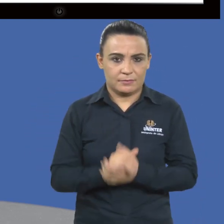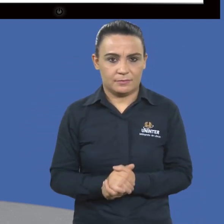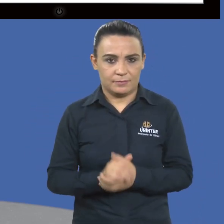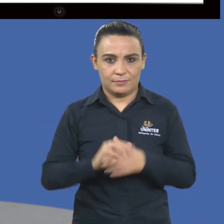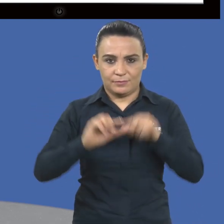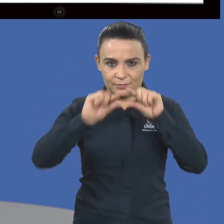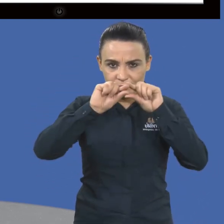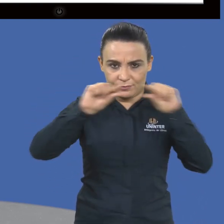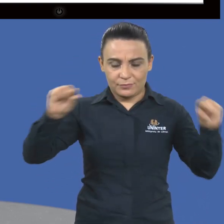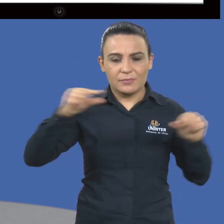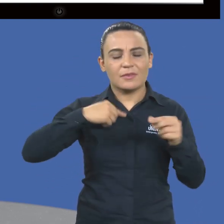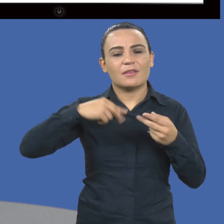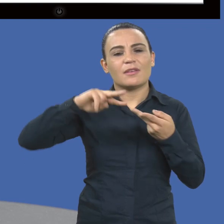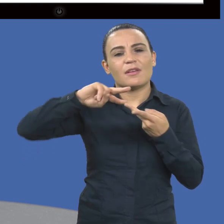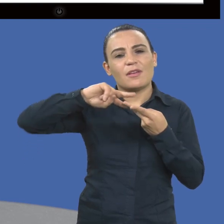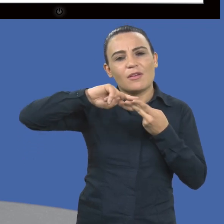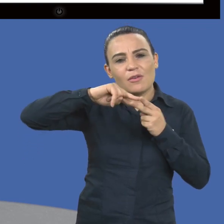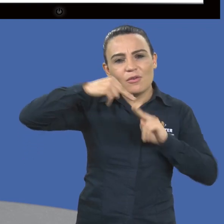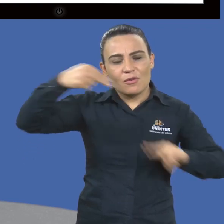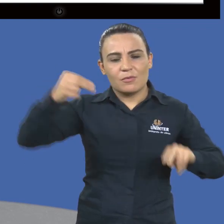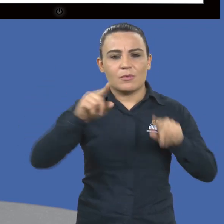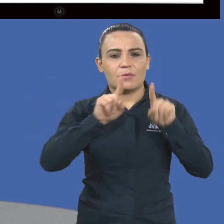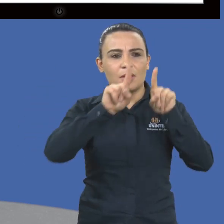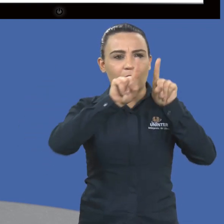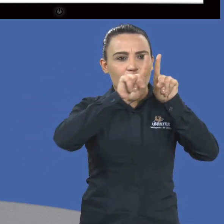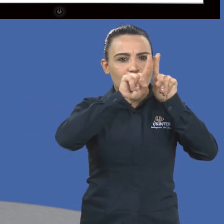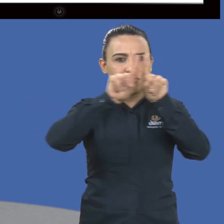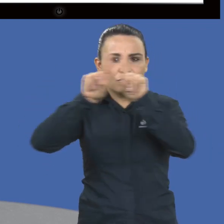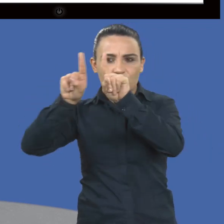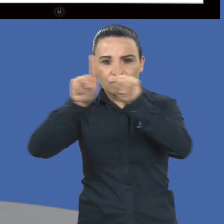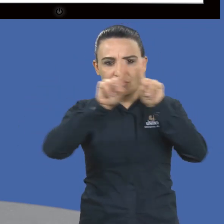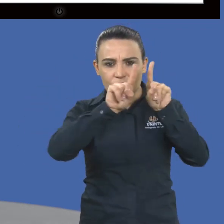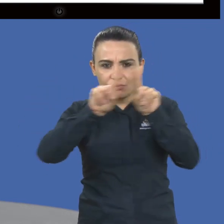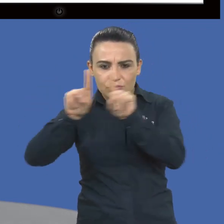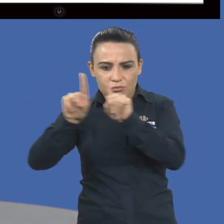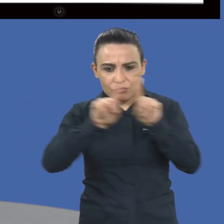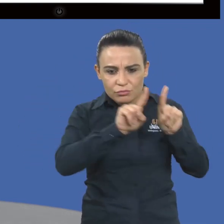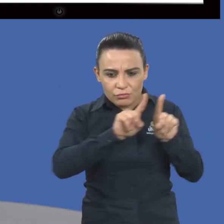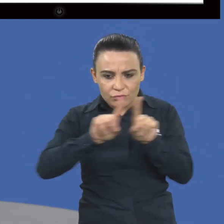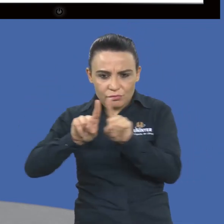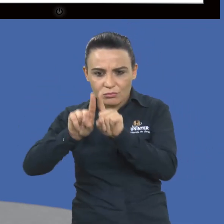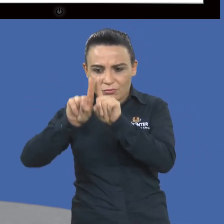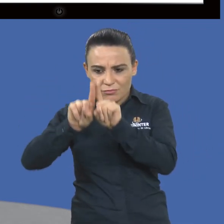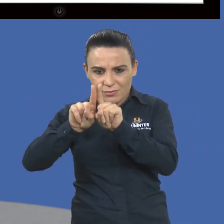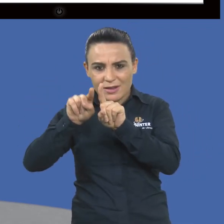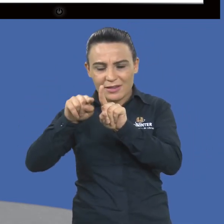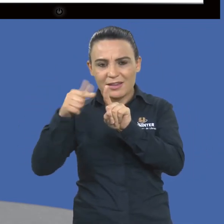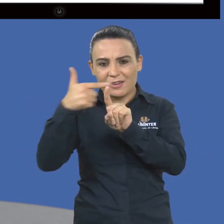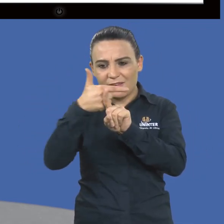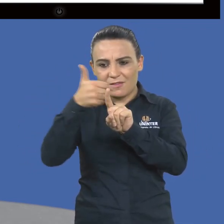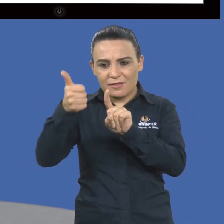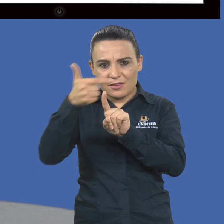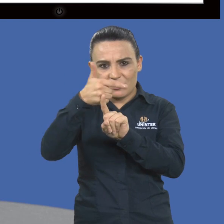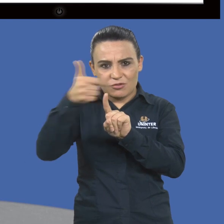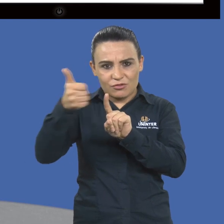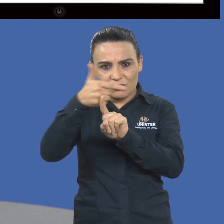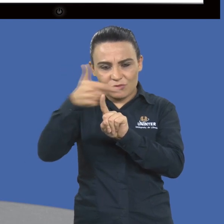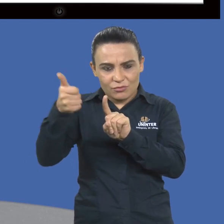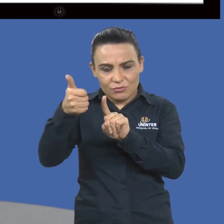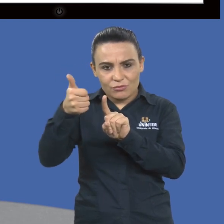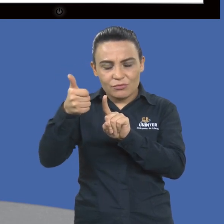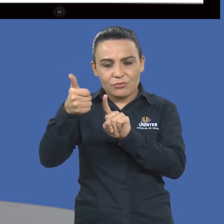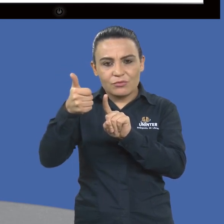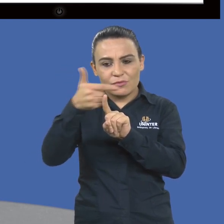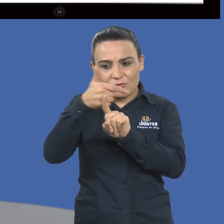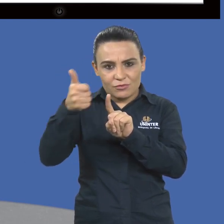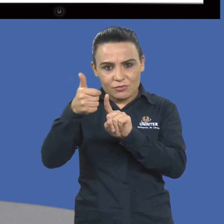a trissomia regular do cromossomo 21. Então, houve um erro na preparação do gameta,